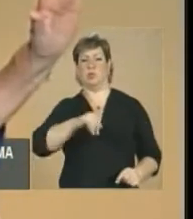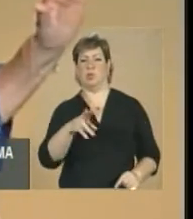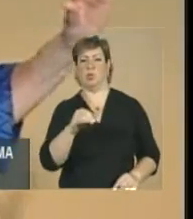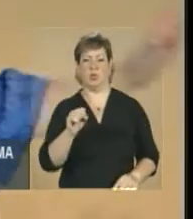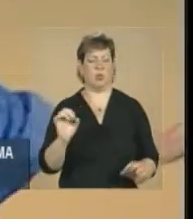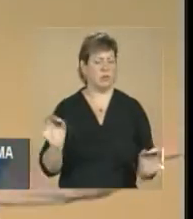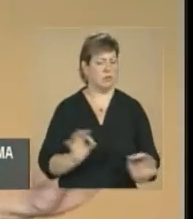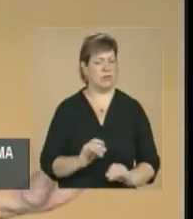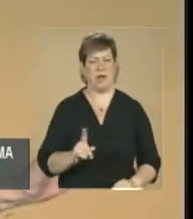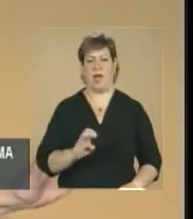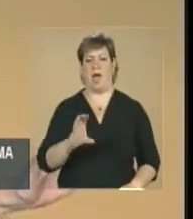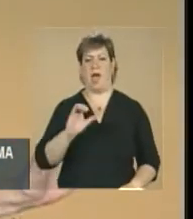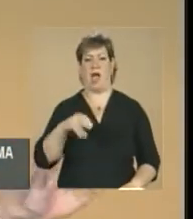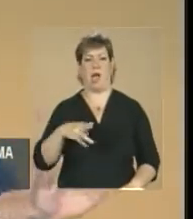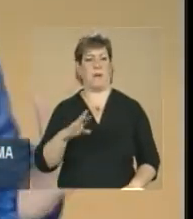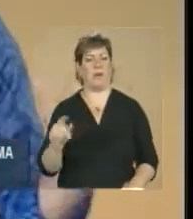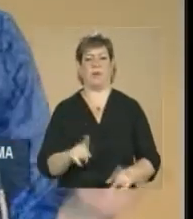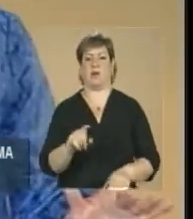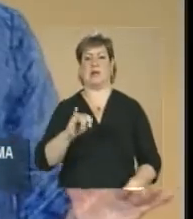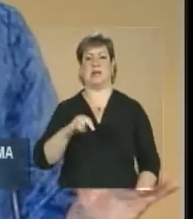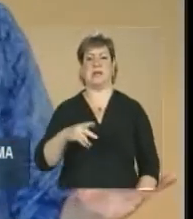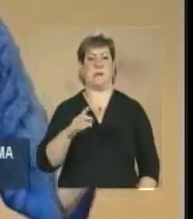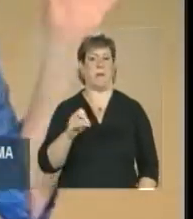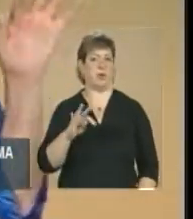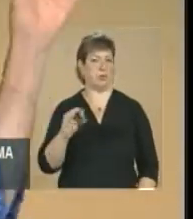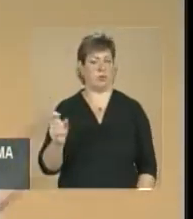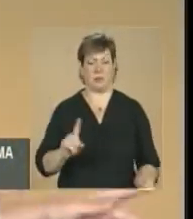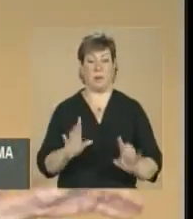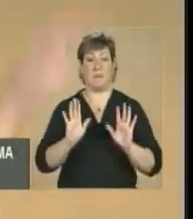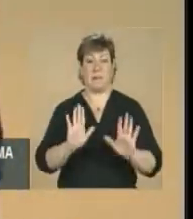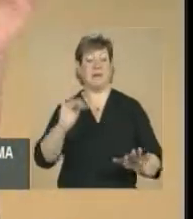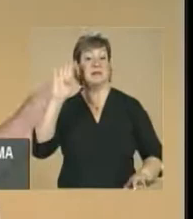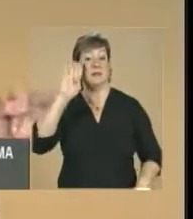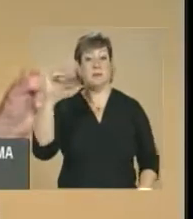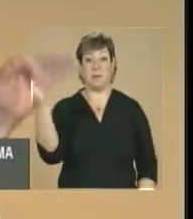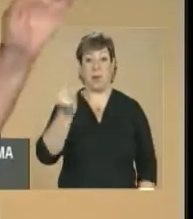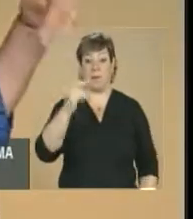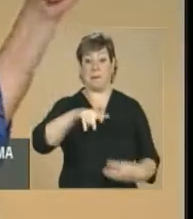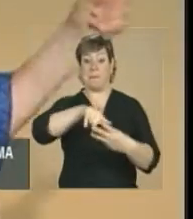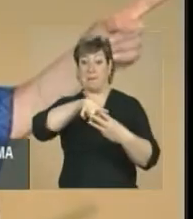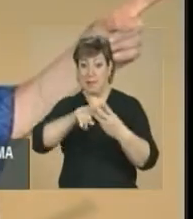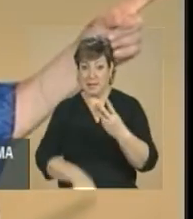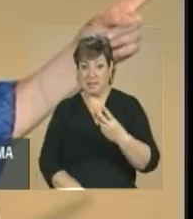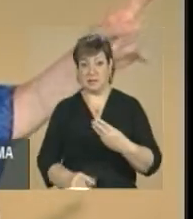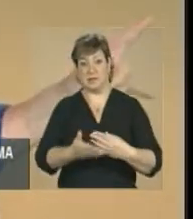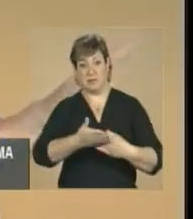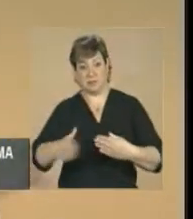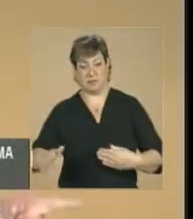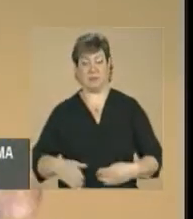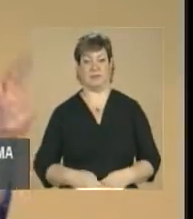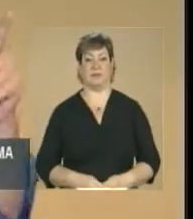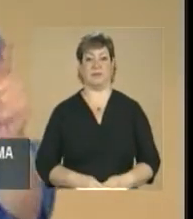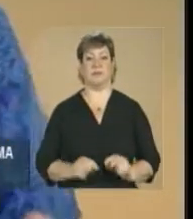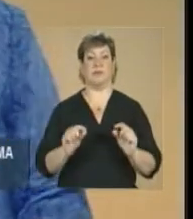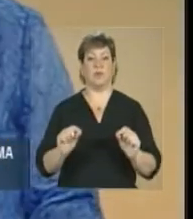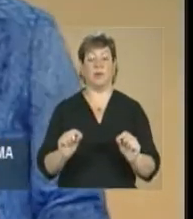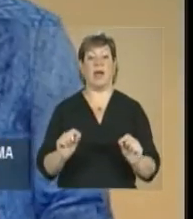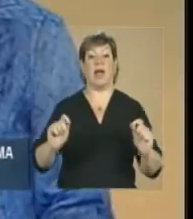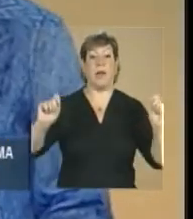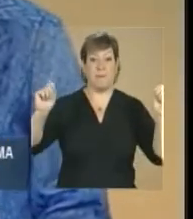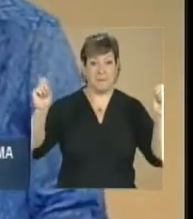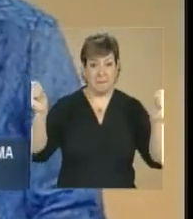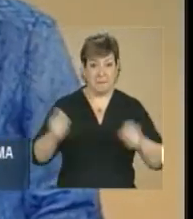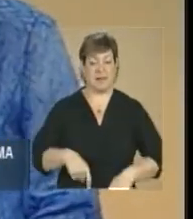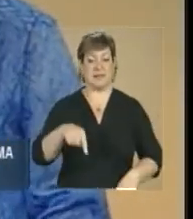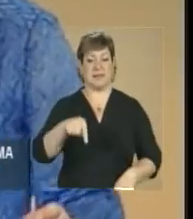câmbio, não é impostos, mas é importante para as três restantes, é a